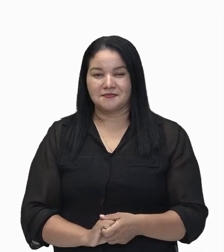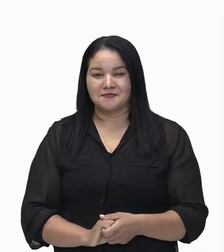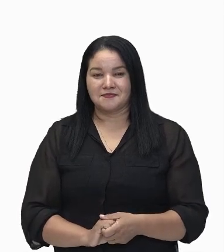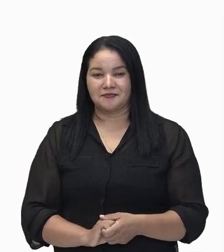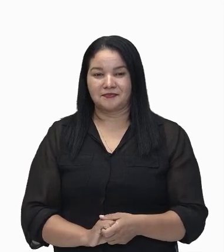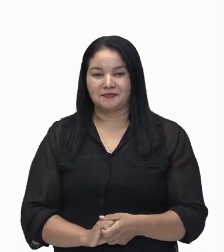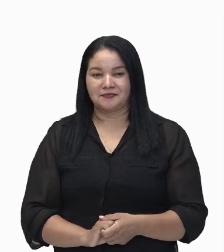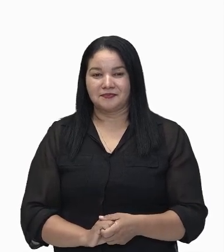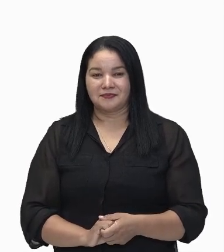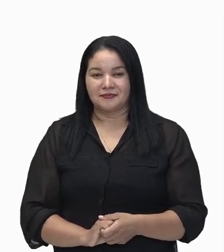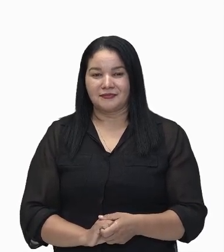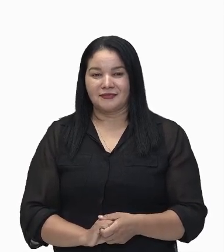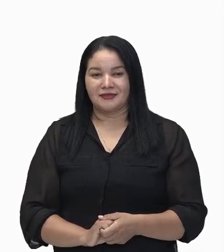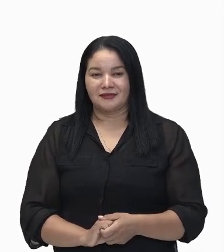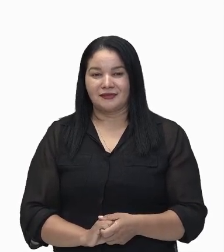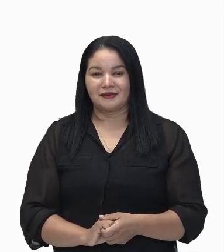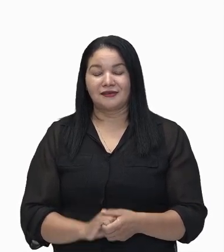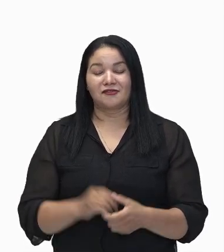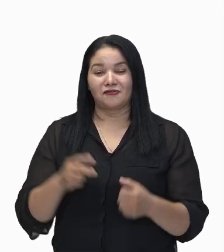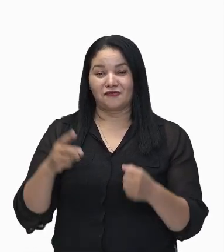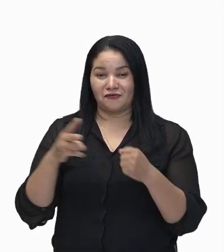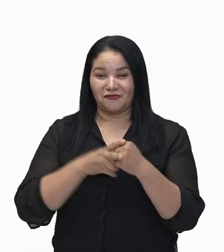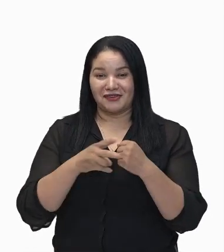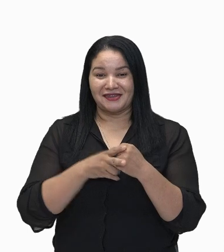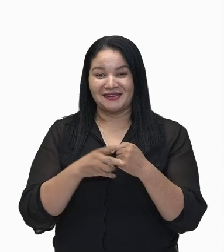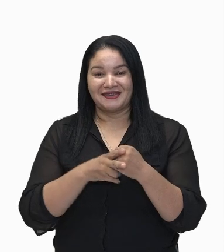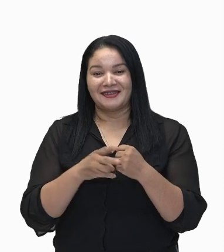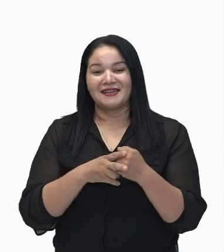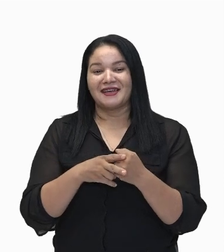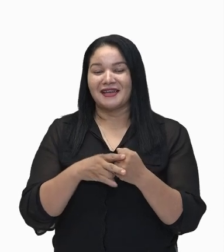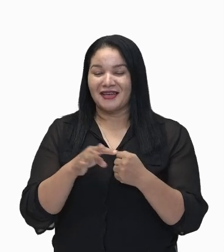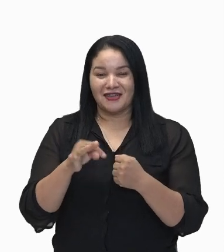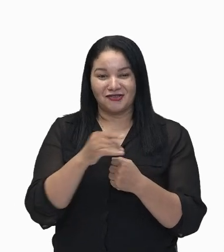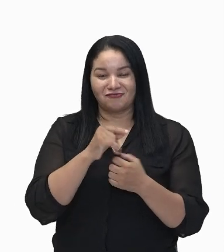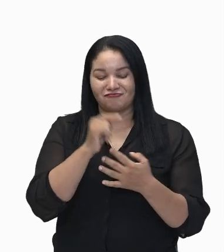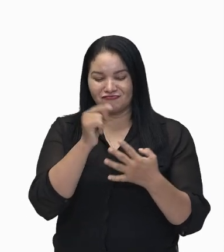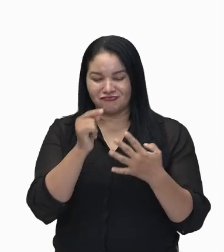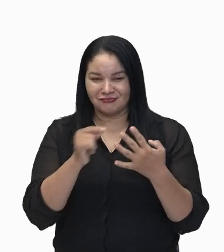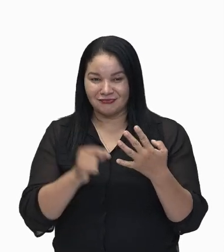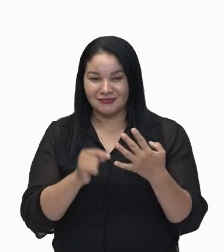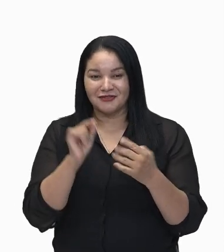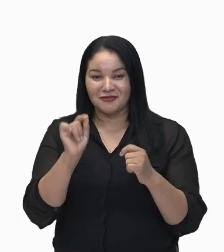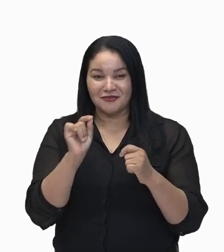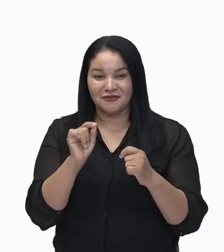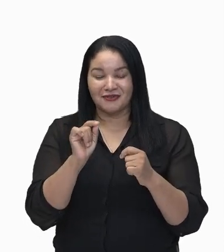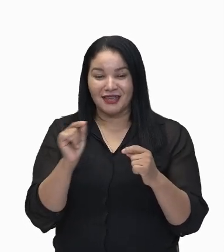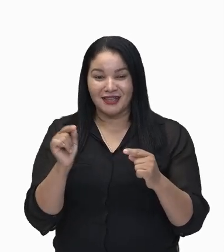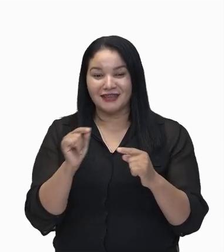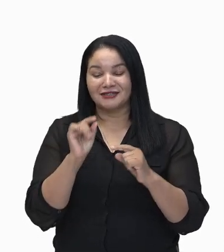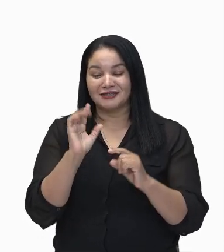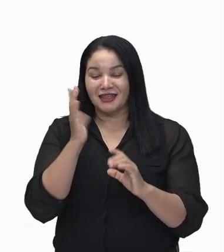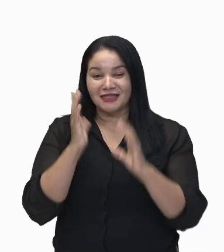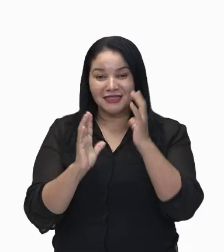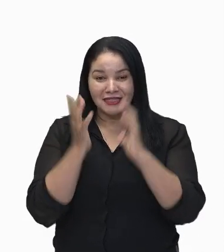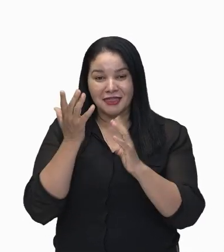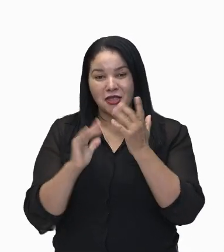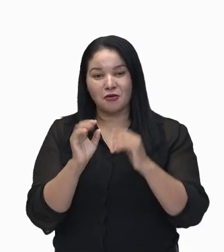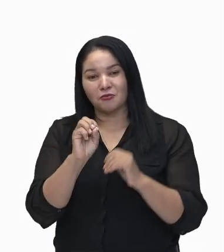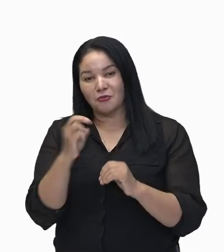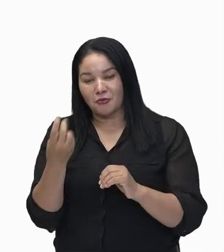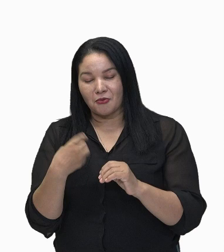verbos ser, fazer e haver está aí, indicando tempo ou distância. Então note aqui, ó. Temos